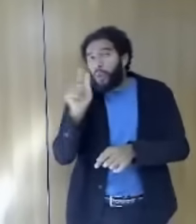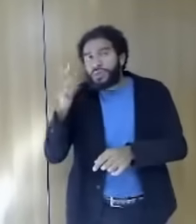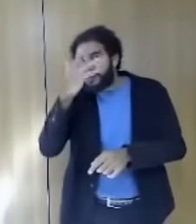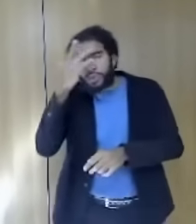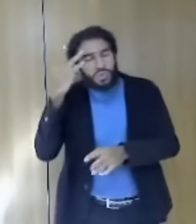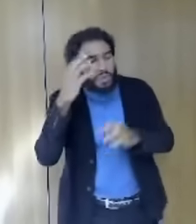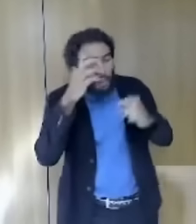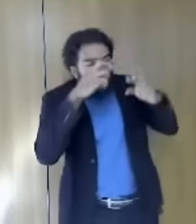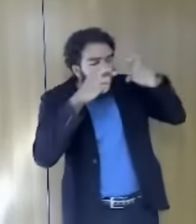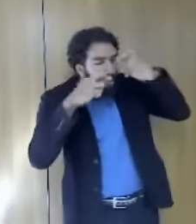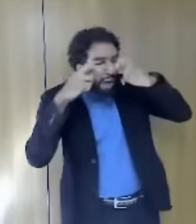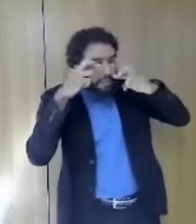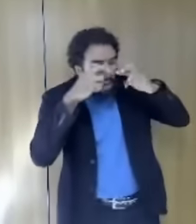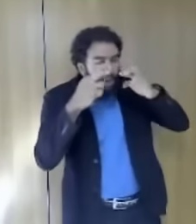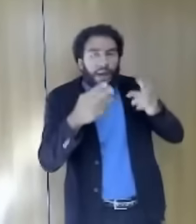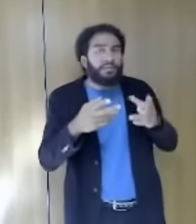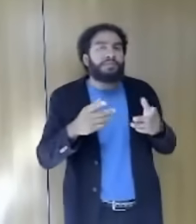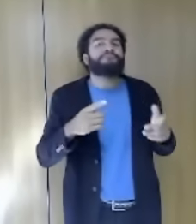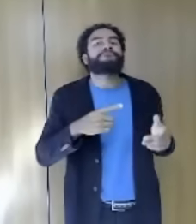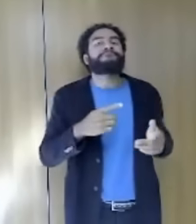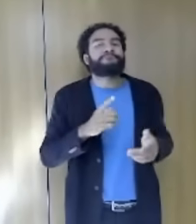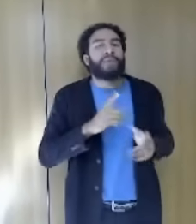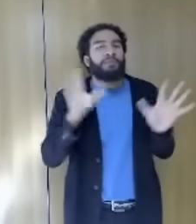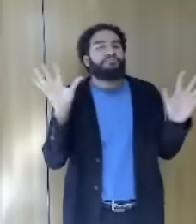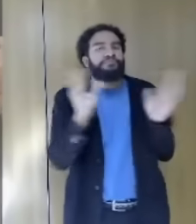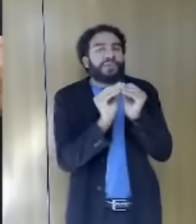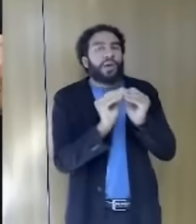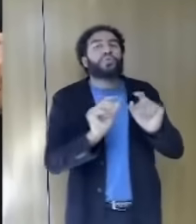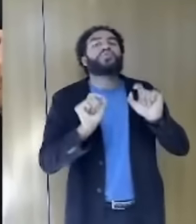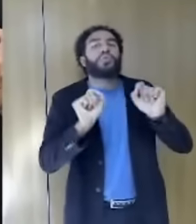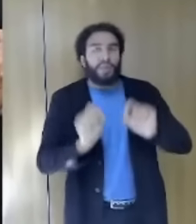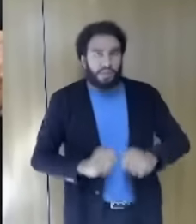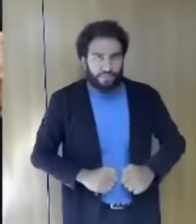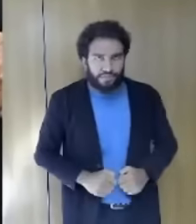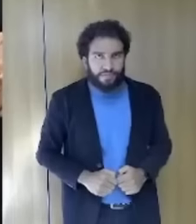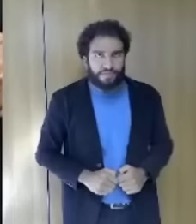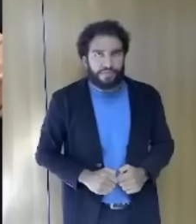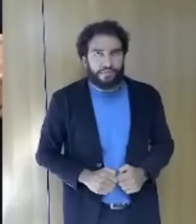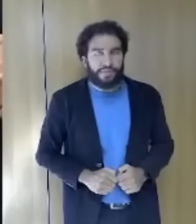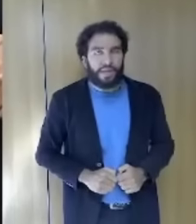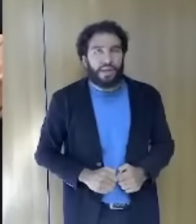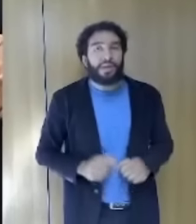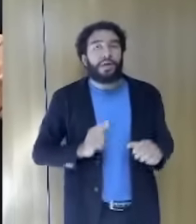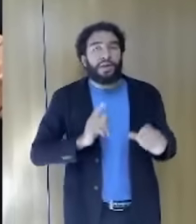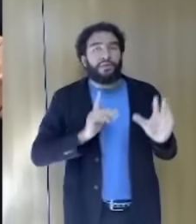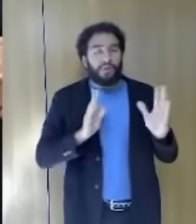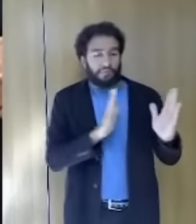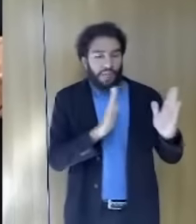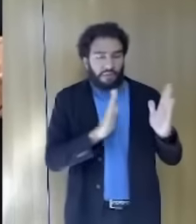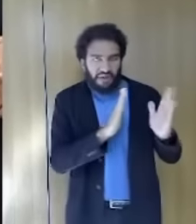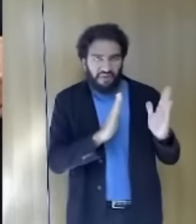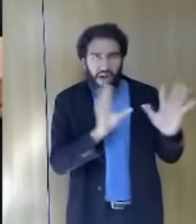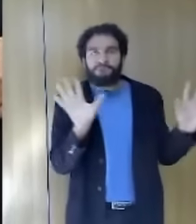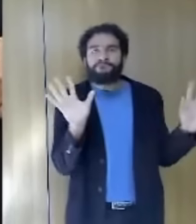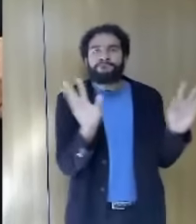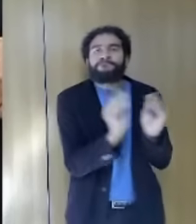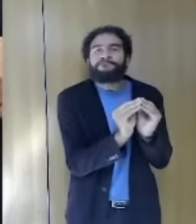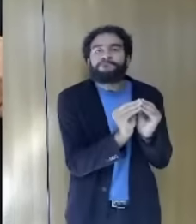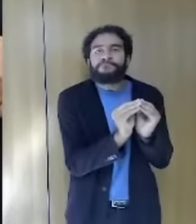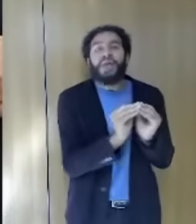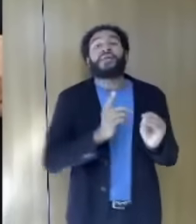investigação, a conclusão, o fechamento de uma fase da investigação, com